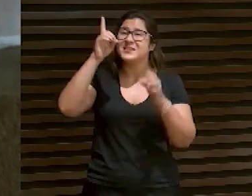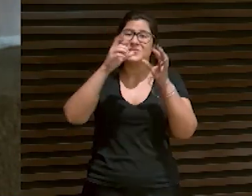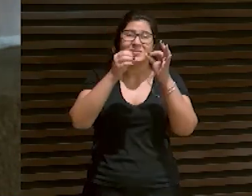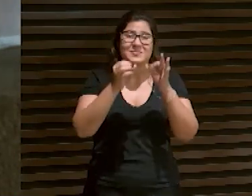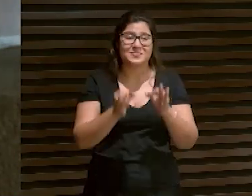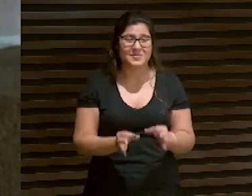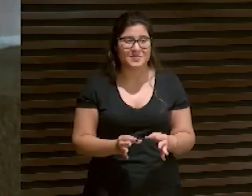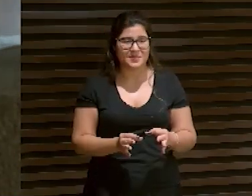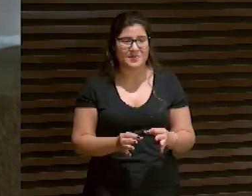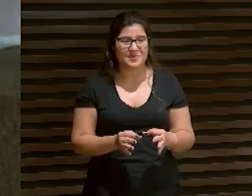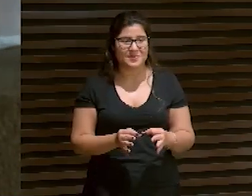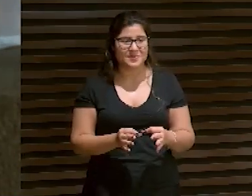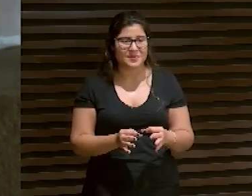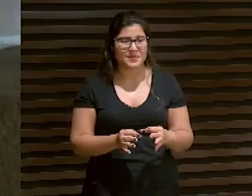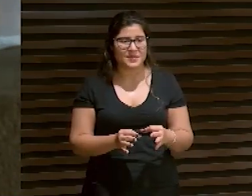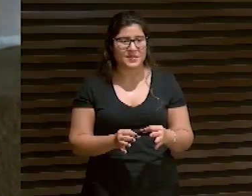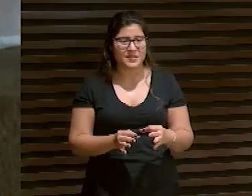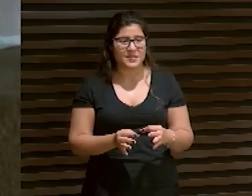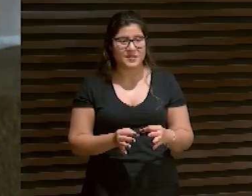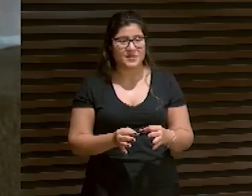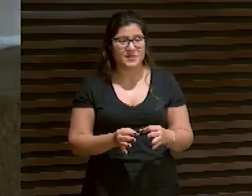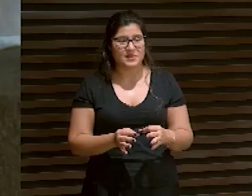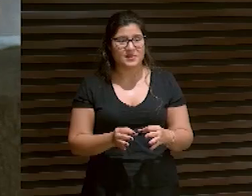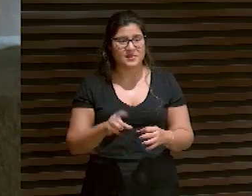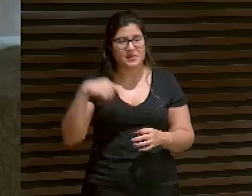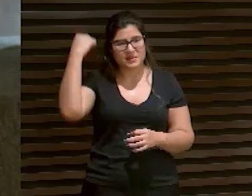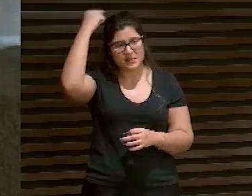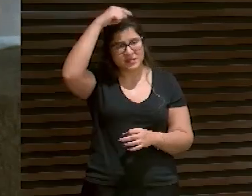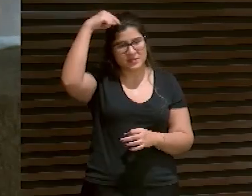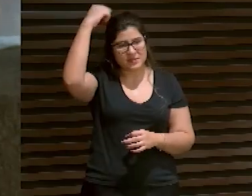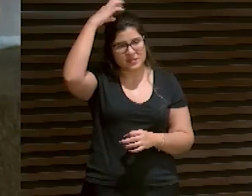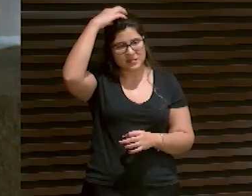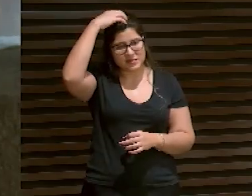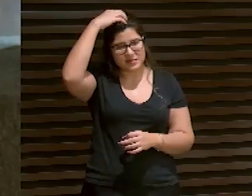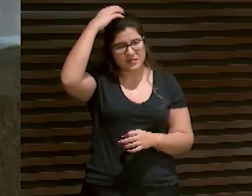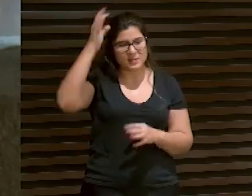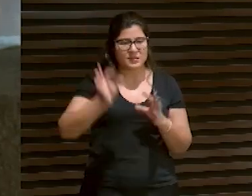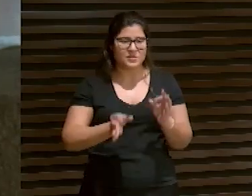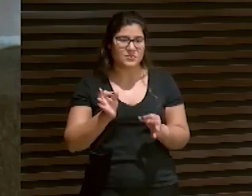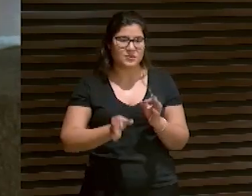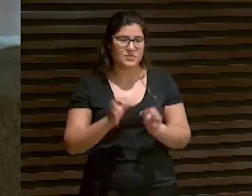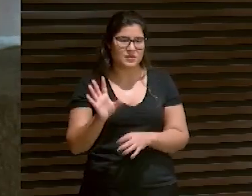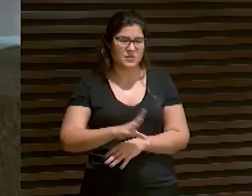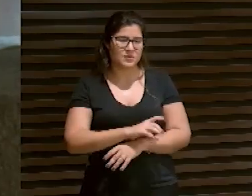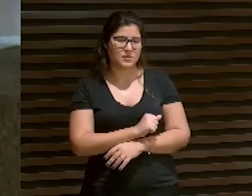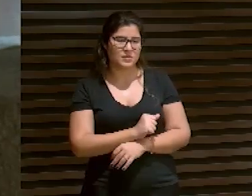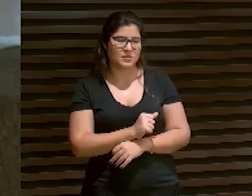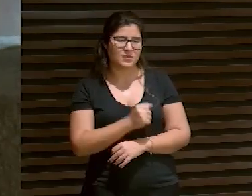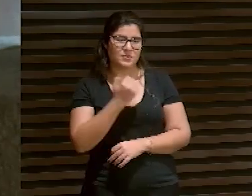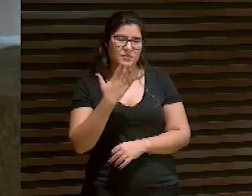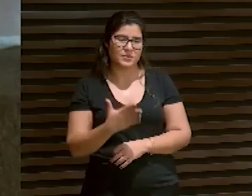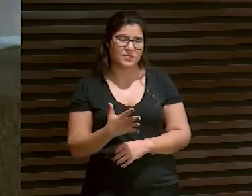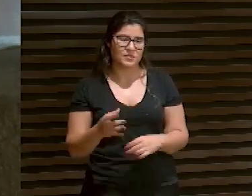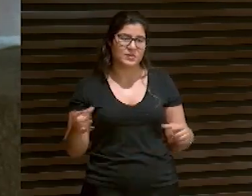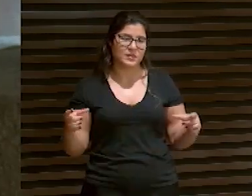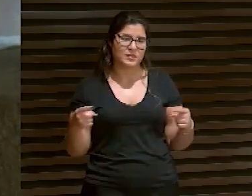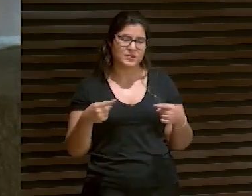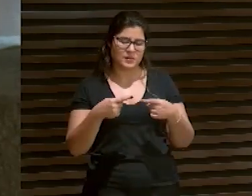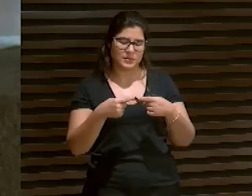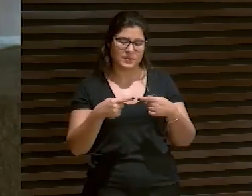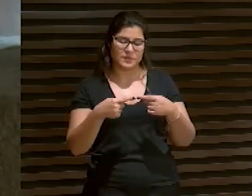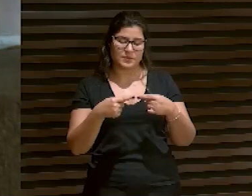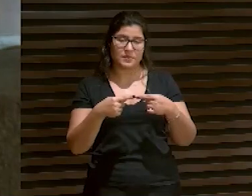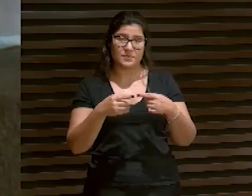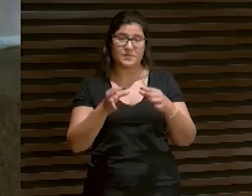seus atributos, a santidade, a majestade, a justiça, o amor, a bondade se comunicam perfeitamente. E é conhecendo as